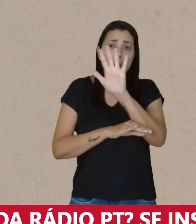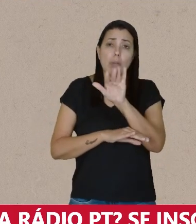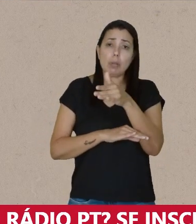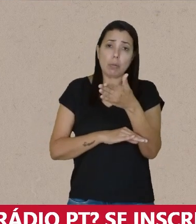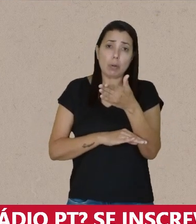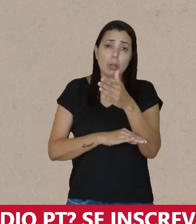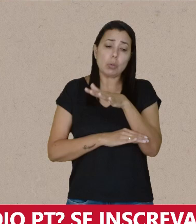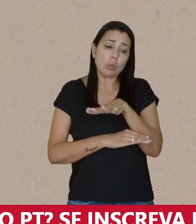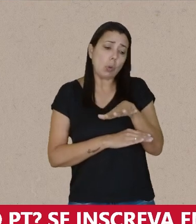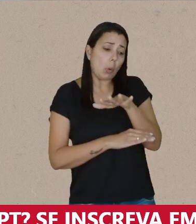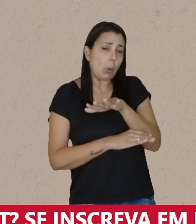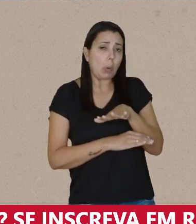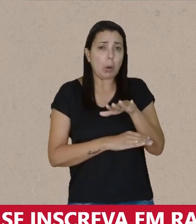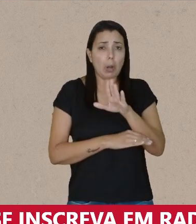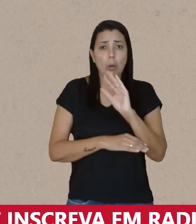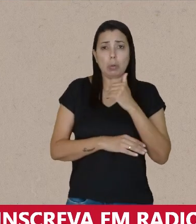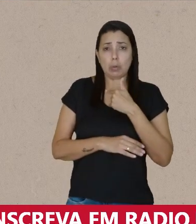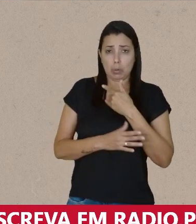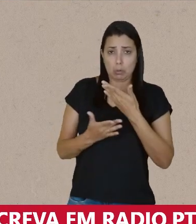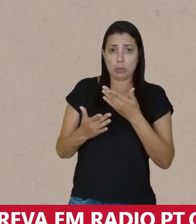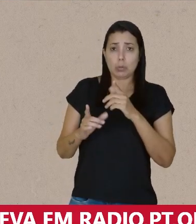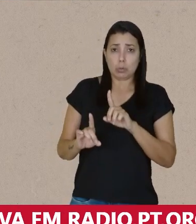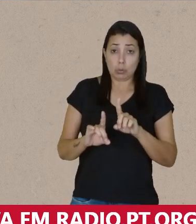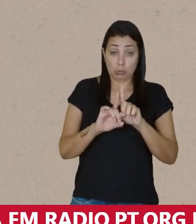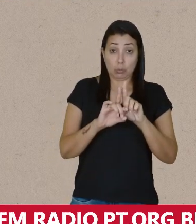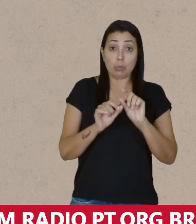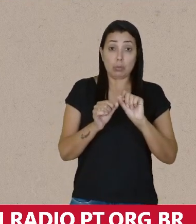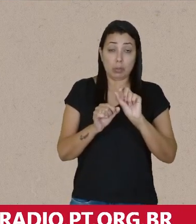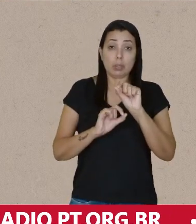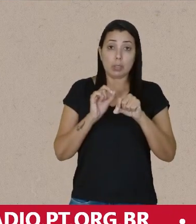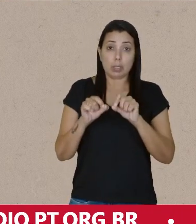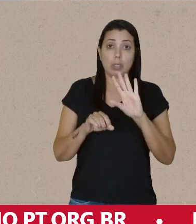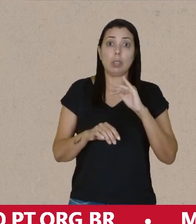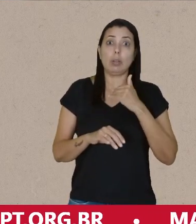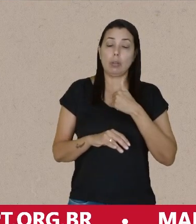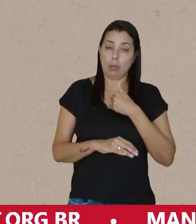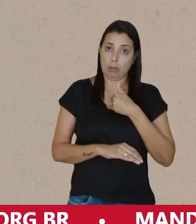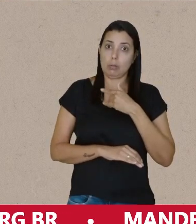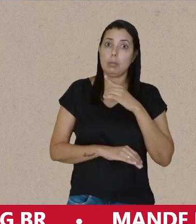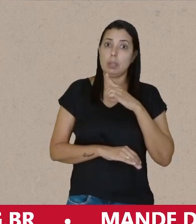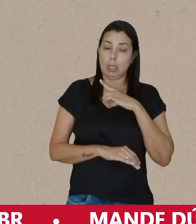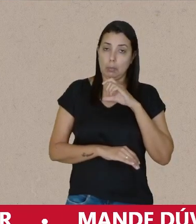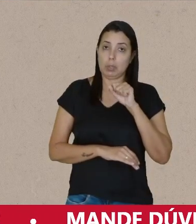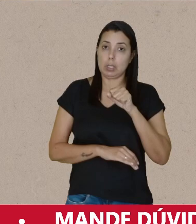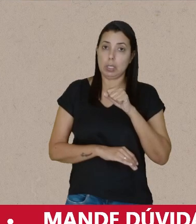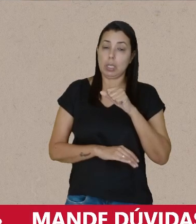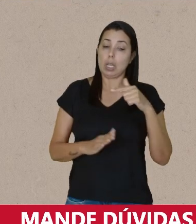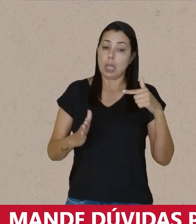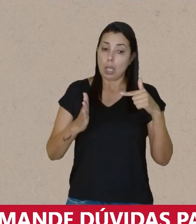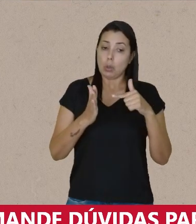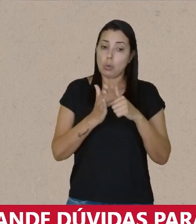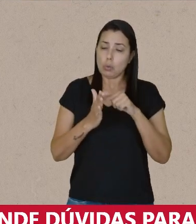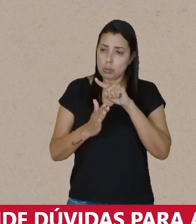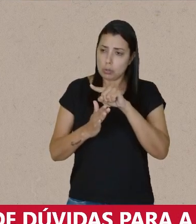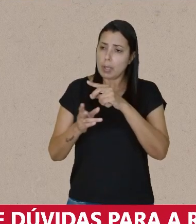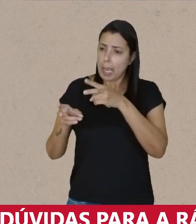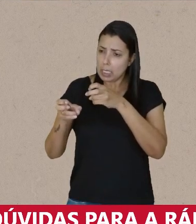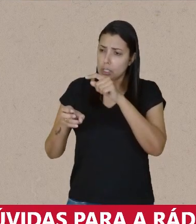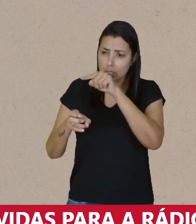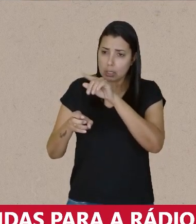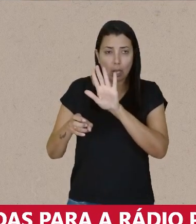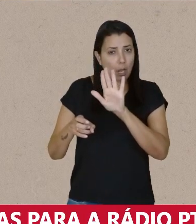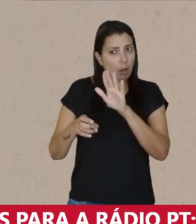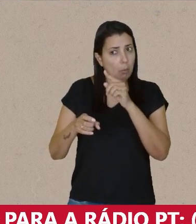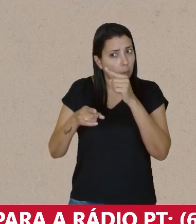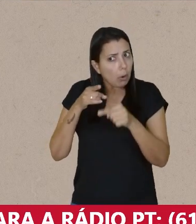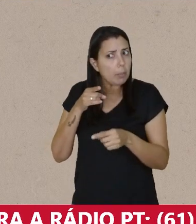algum setor do nosso lado o faz, nós temos denunciado, protestado e exigido que não